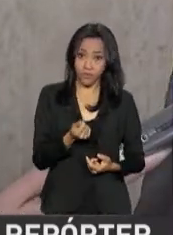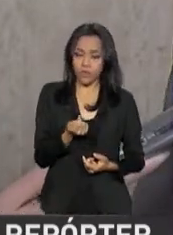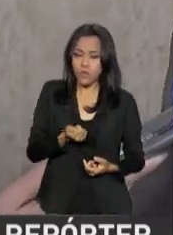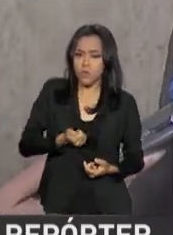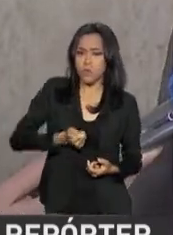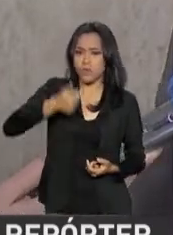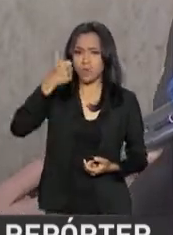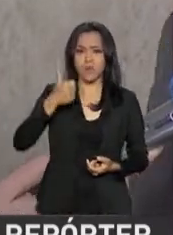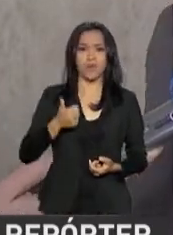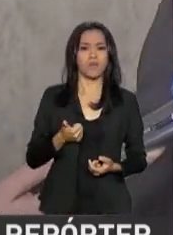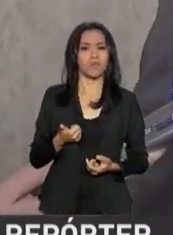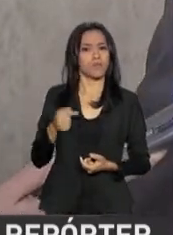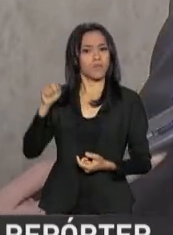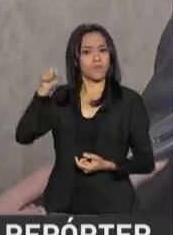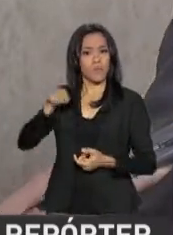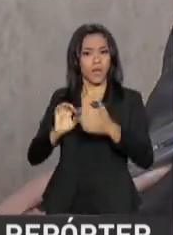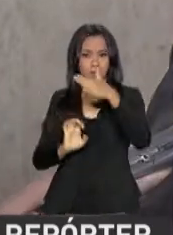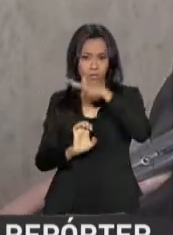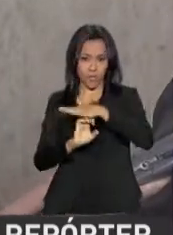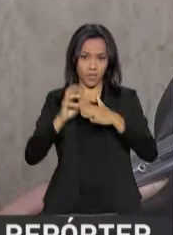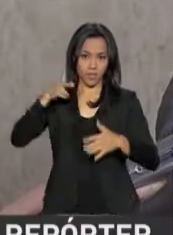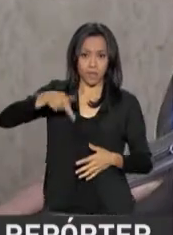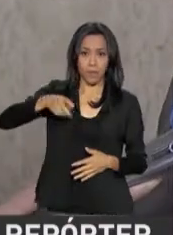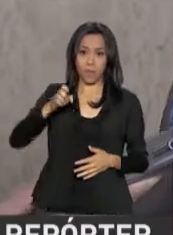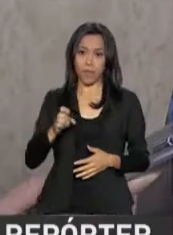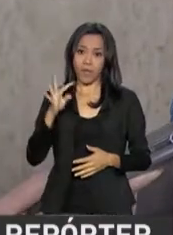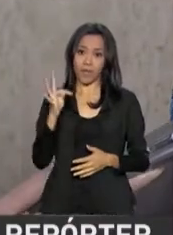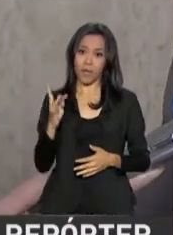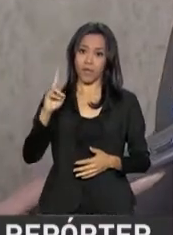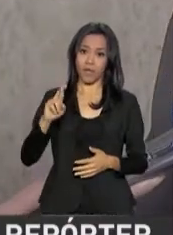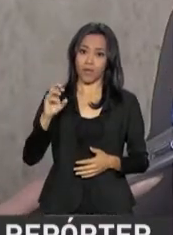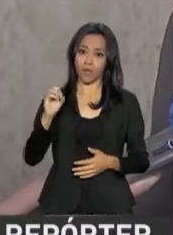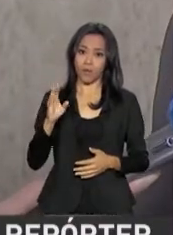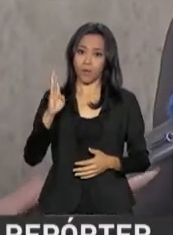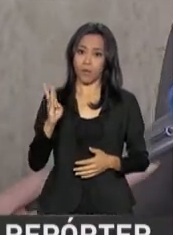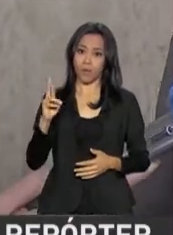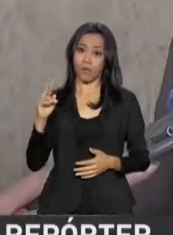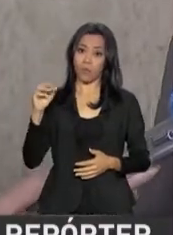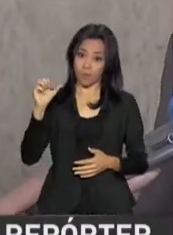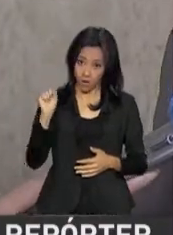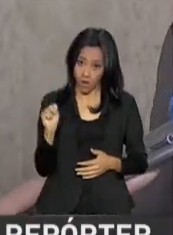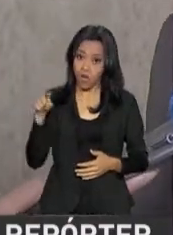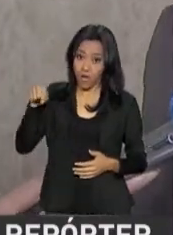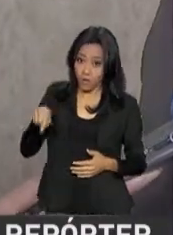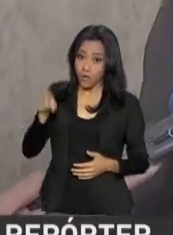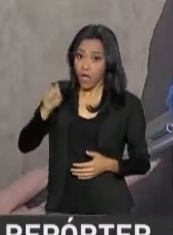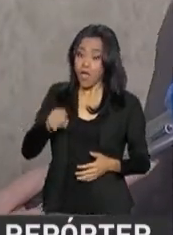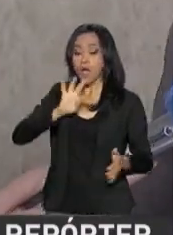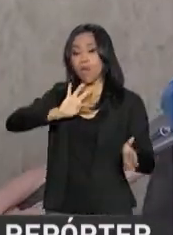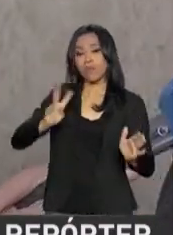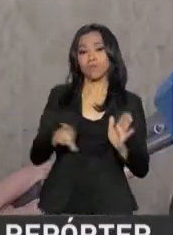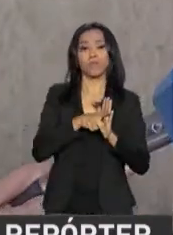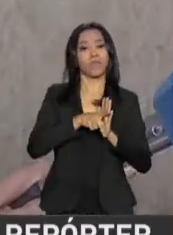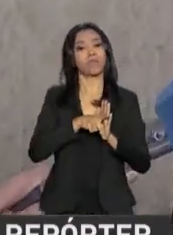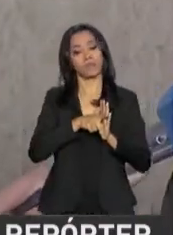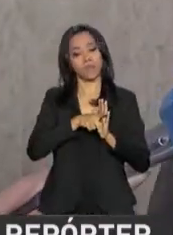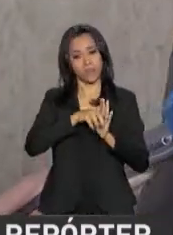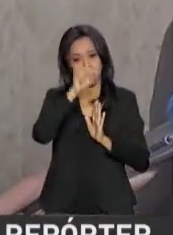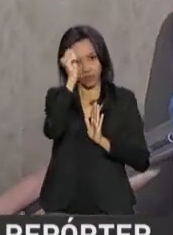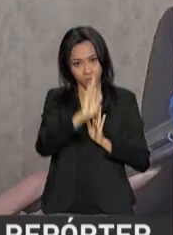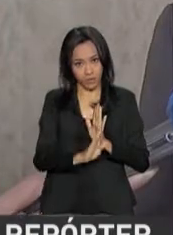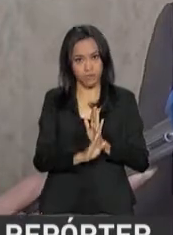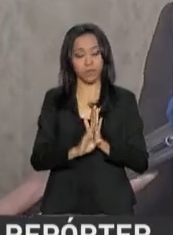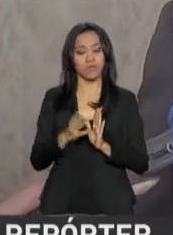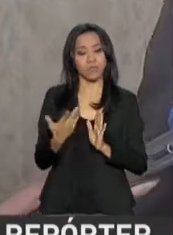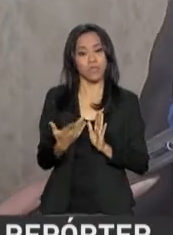levou a petrobras a bancarrota há não muito tempo petrobras também é um patrimônio brasileiro então